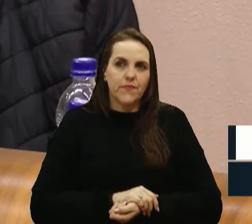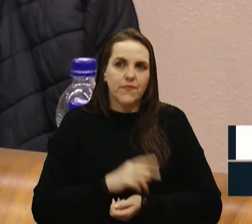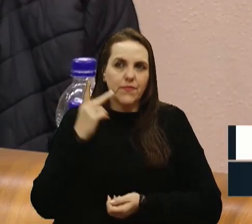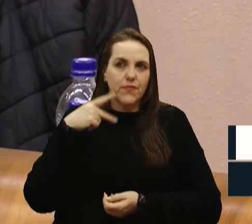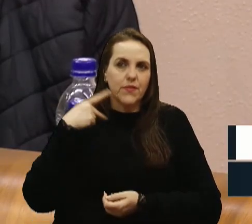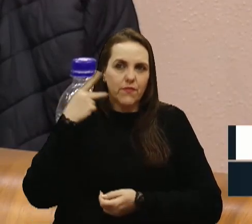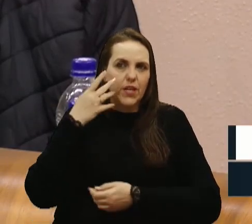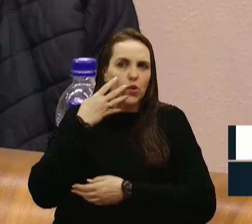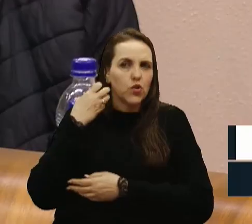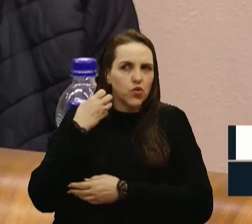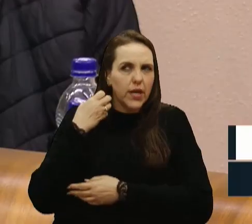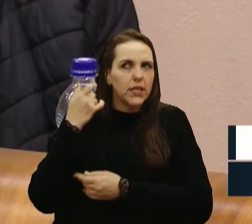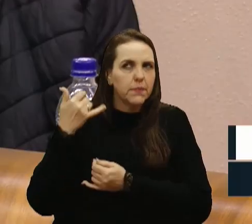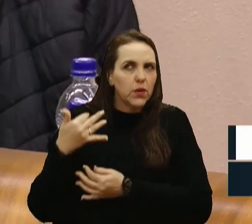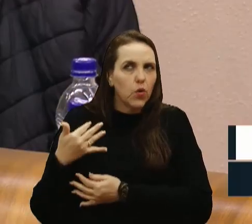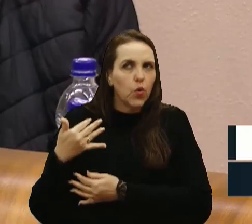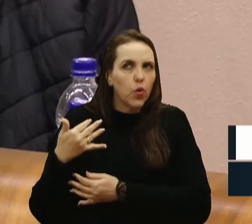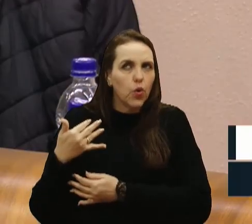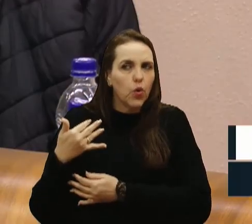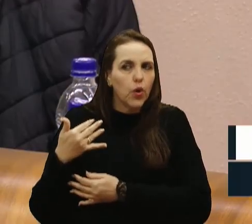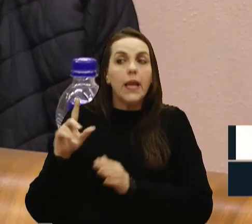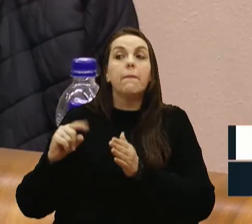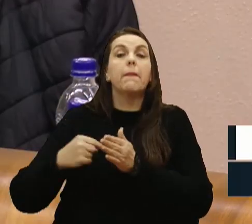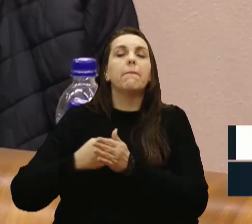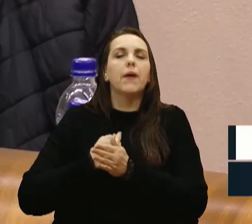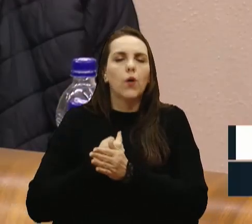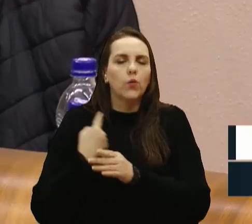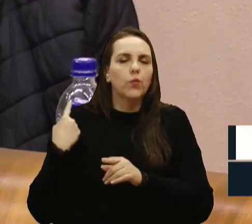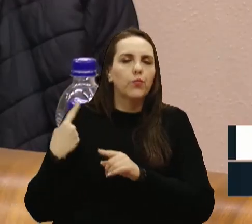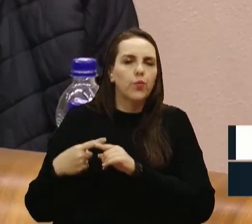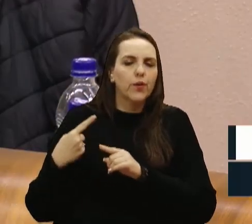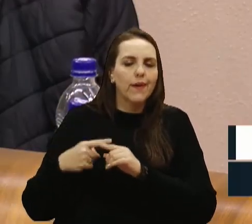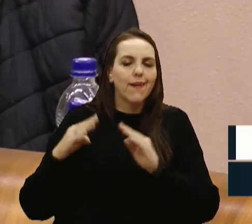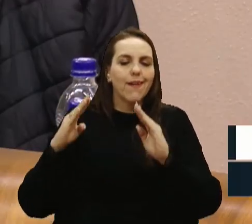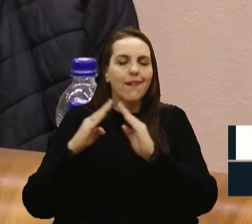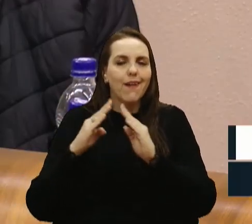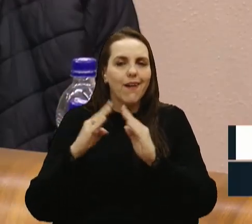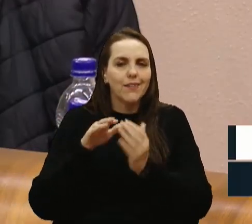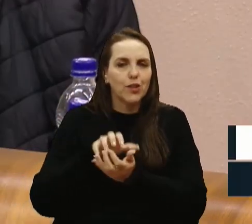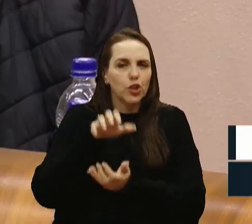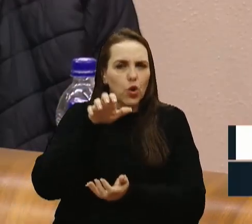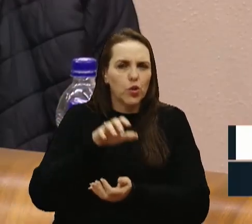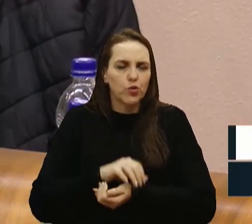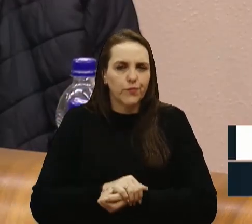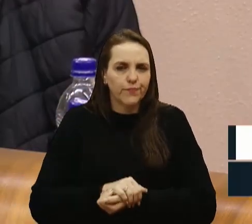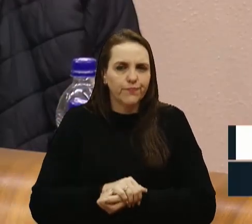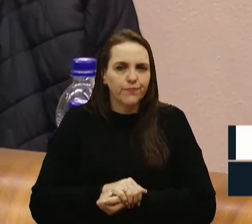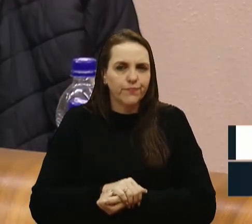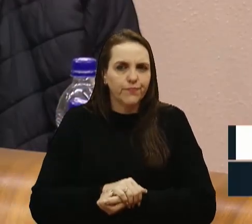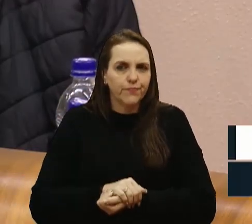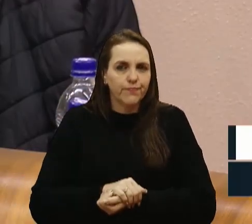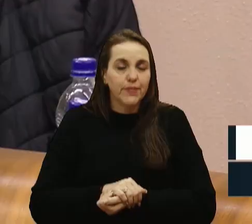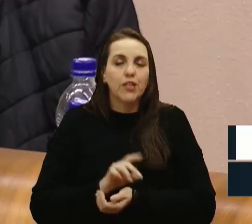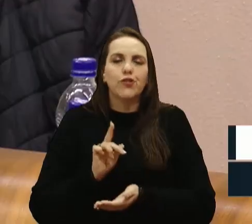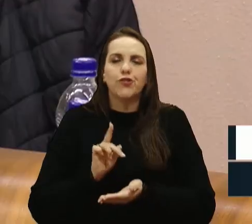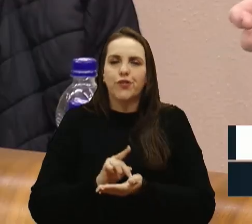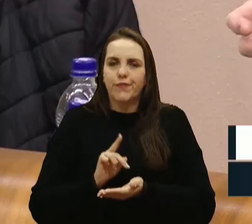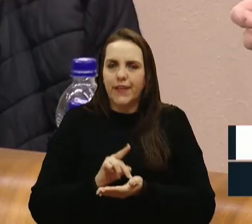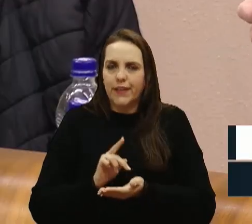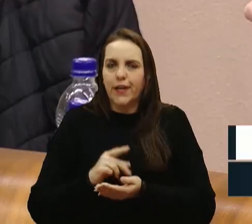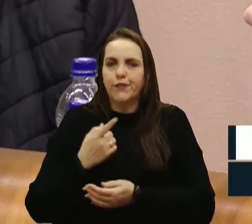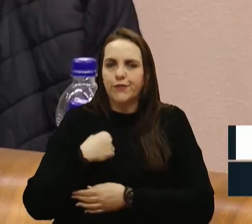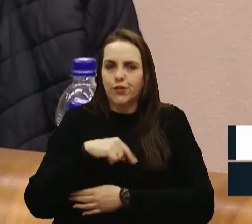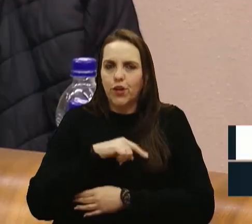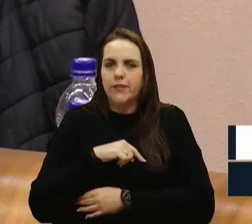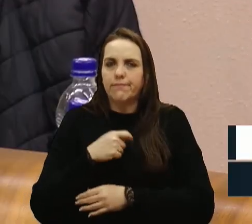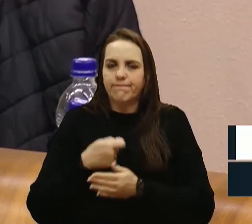Vereador Jack pediu por que o residencial de idosos, vereador. Realmente é uma busca que a gente tem, seria tipo